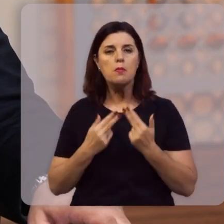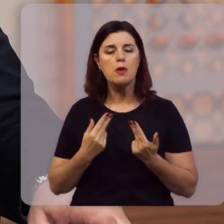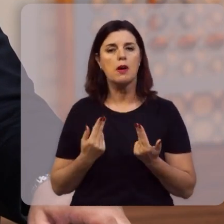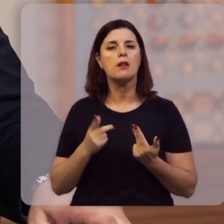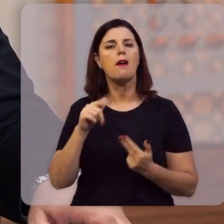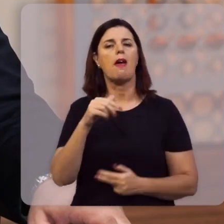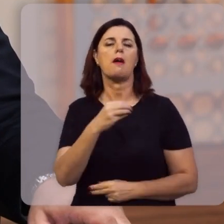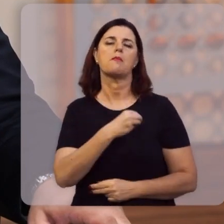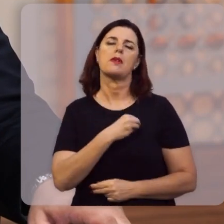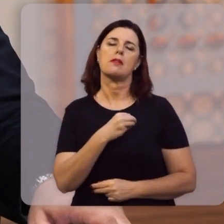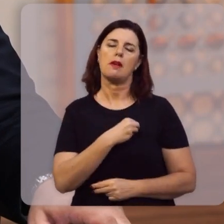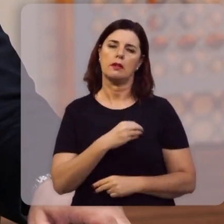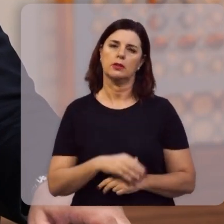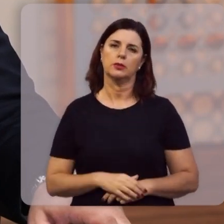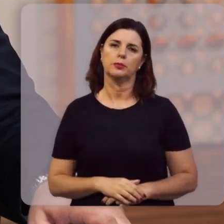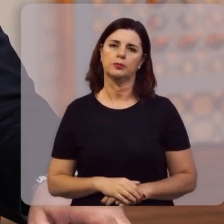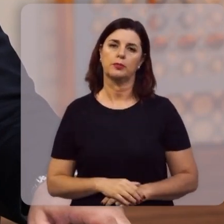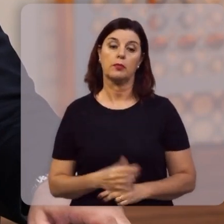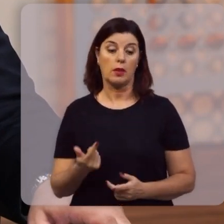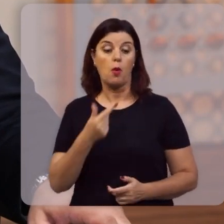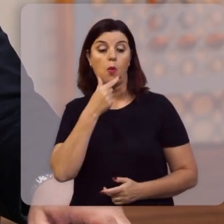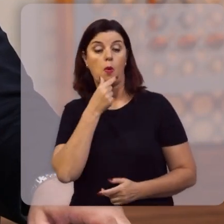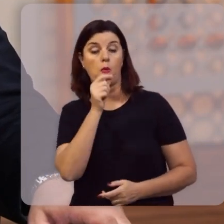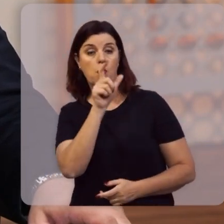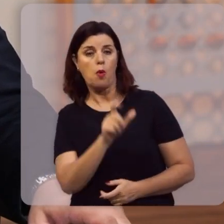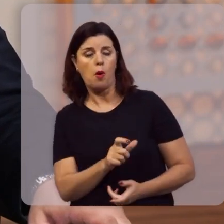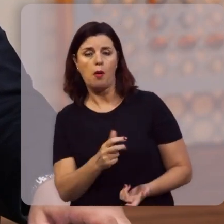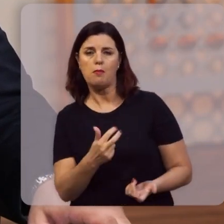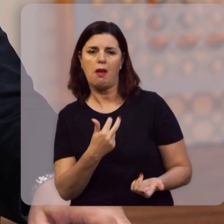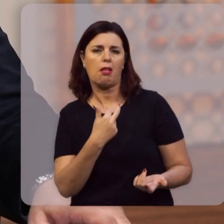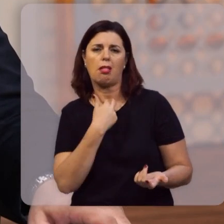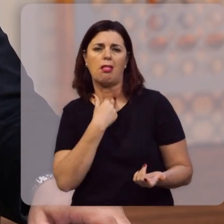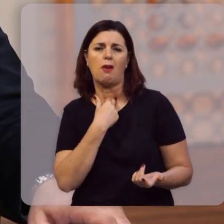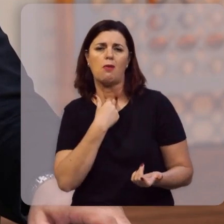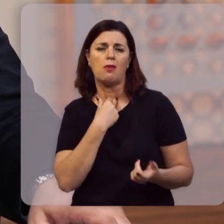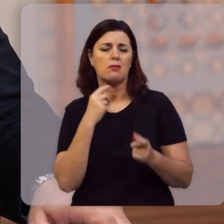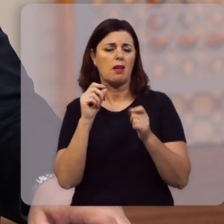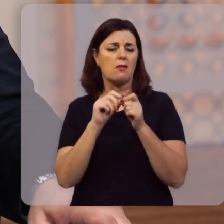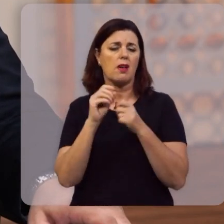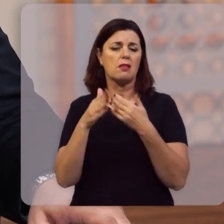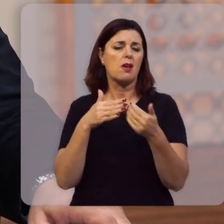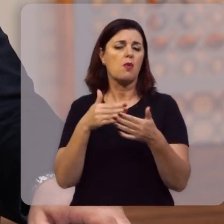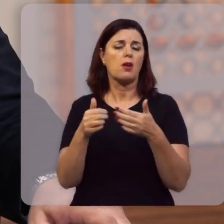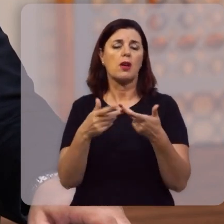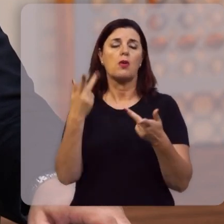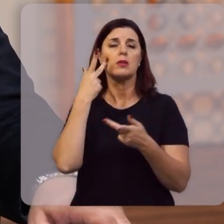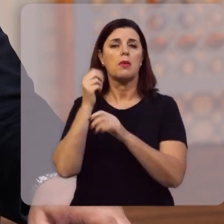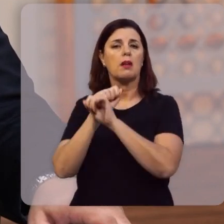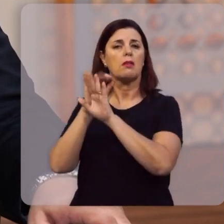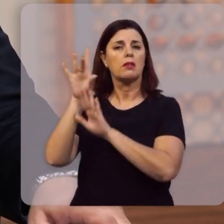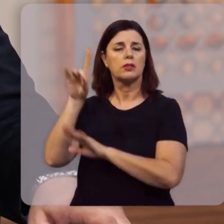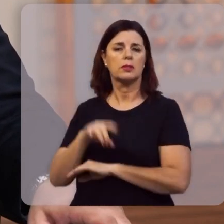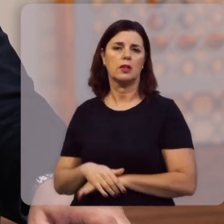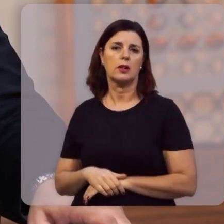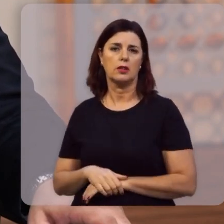caída é o pecado. Então, o homem é incapaz de fazer qualquer coisa para a glória de